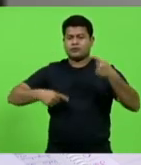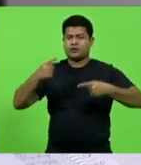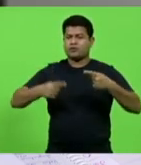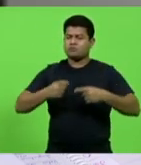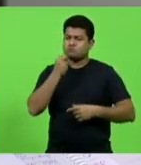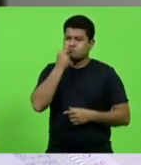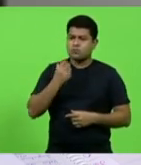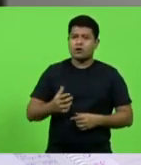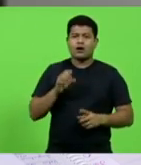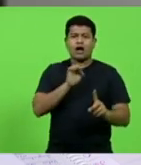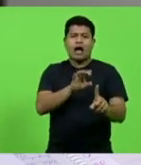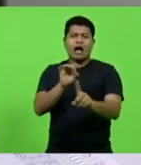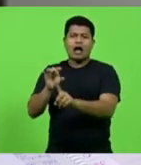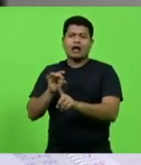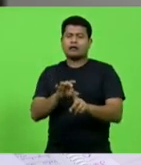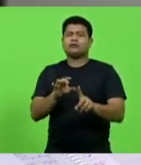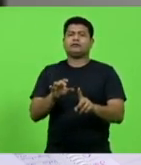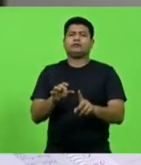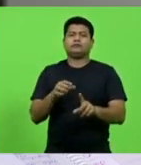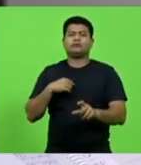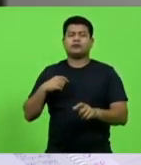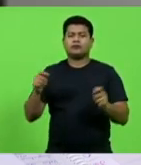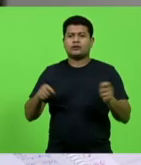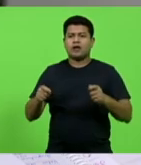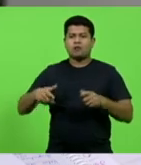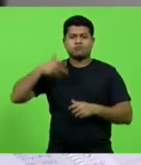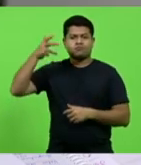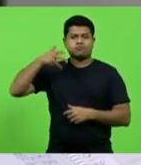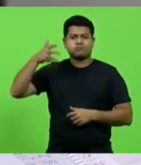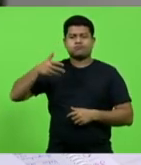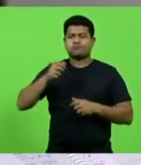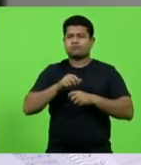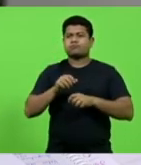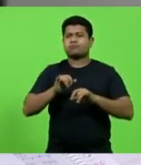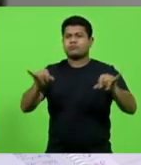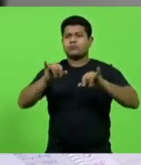cada um, cada uma, pôde se manifestar, e nós